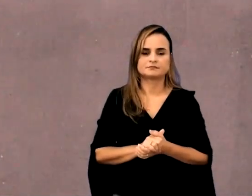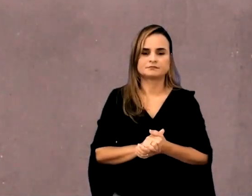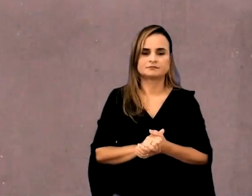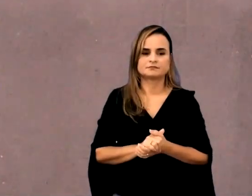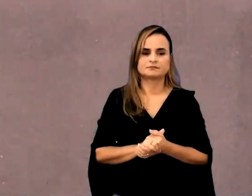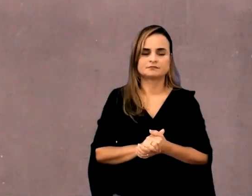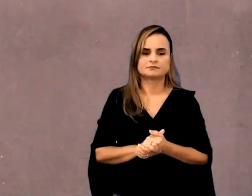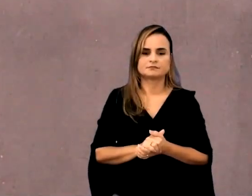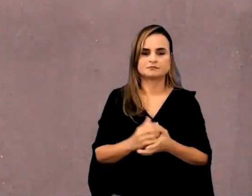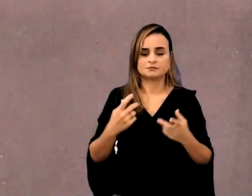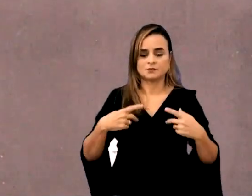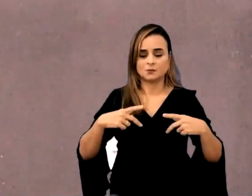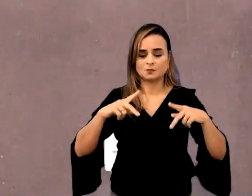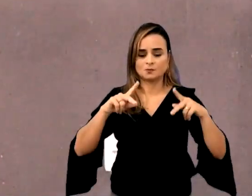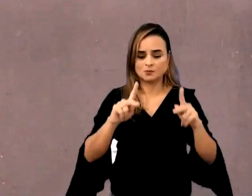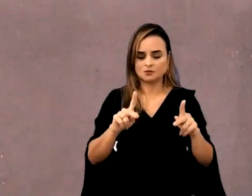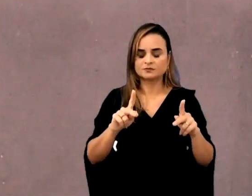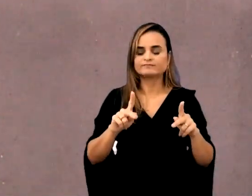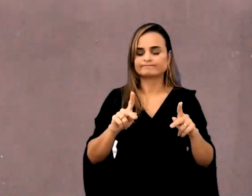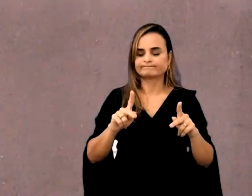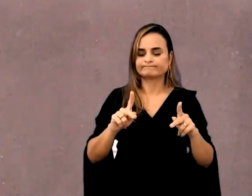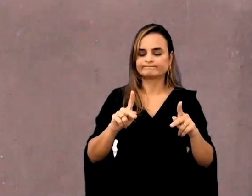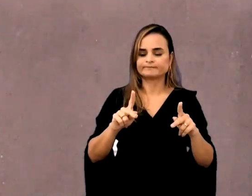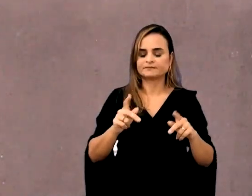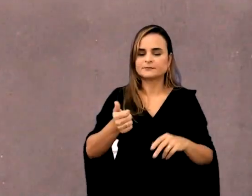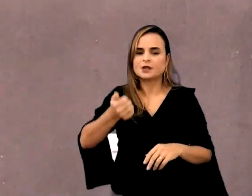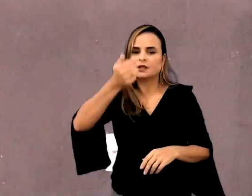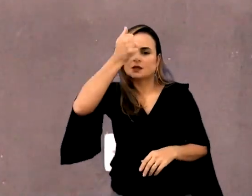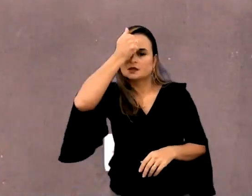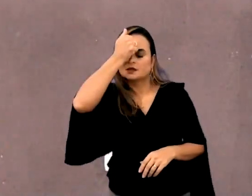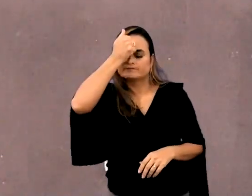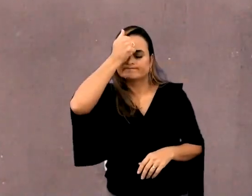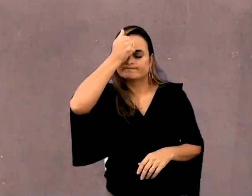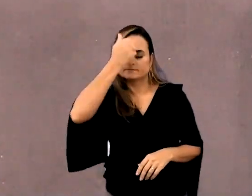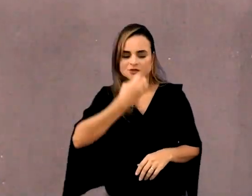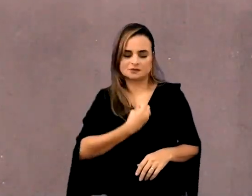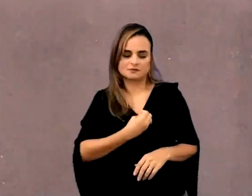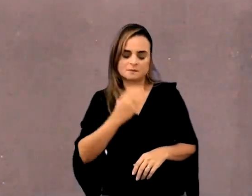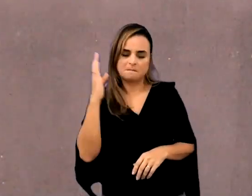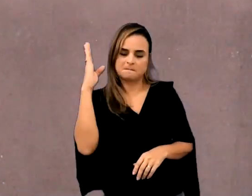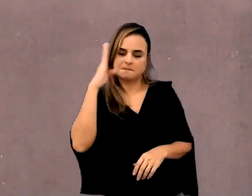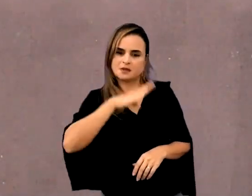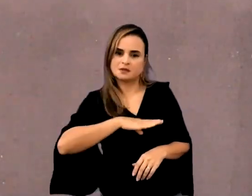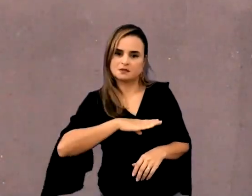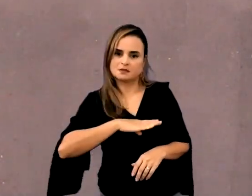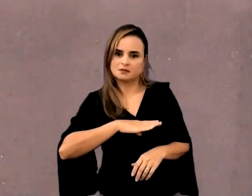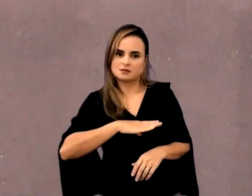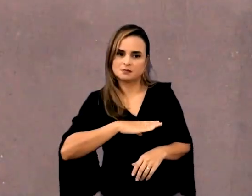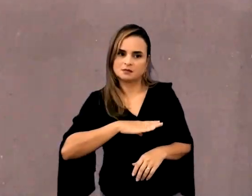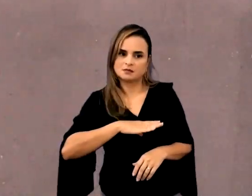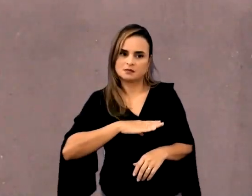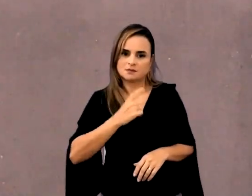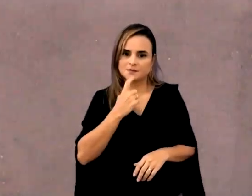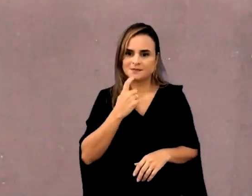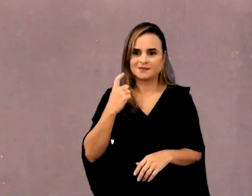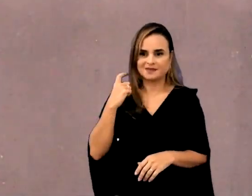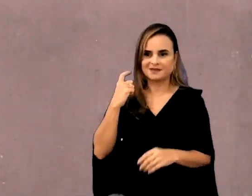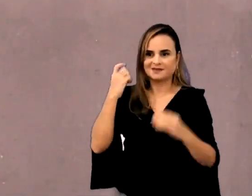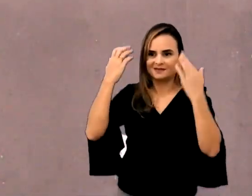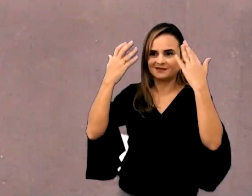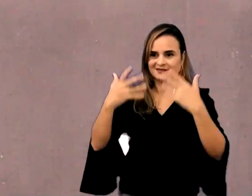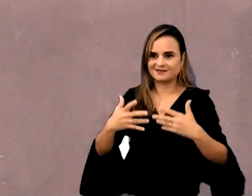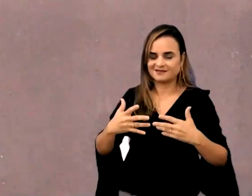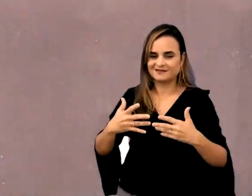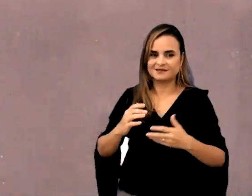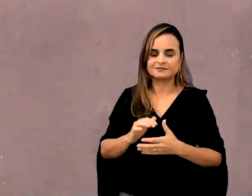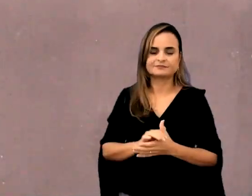E se converter dos seus maus caminhos. Que a gente falou agora há pouco.